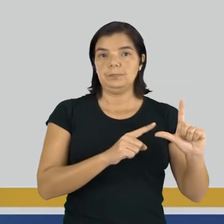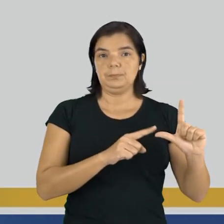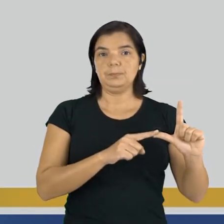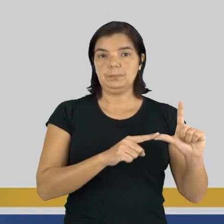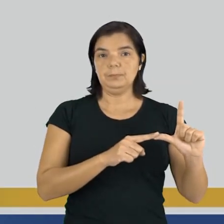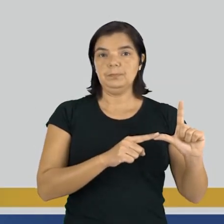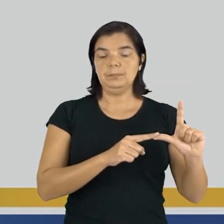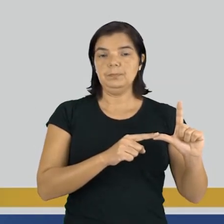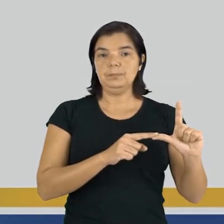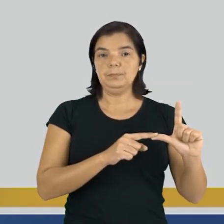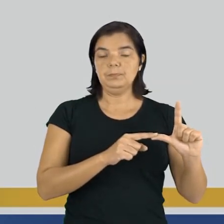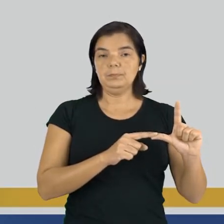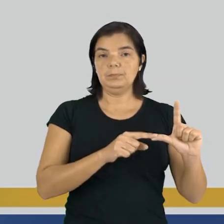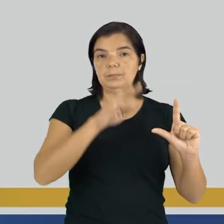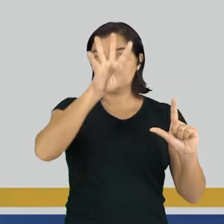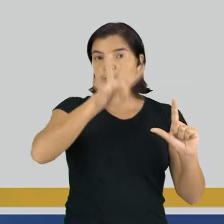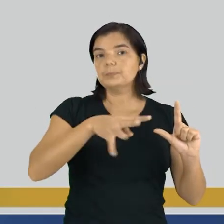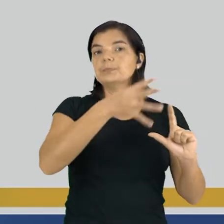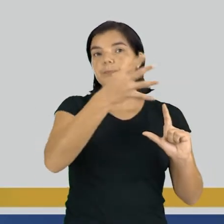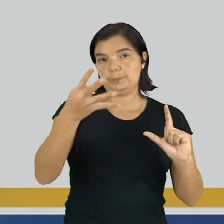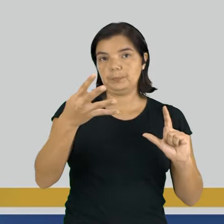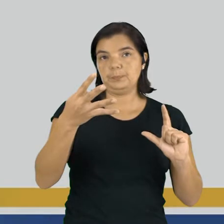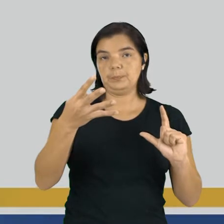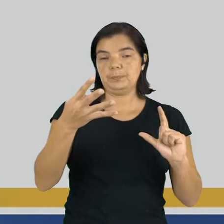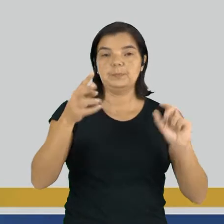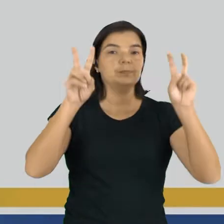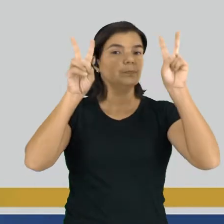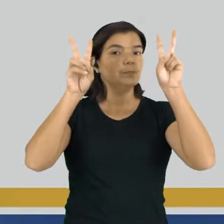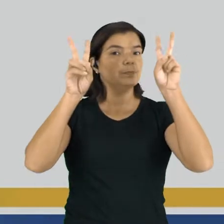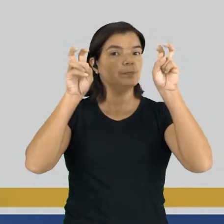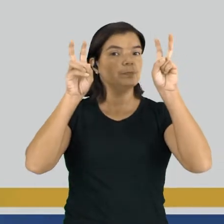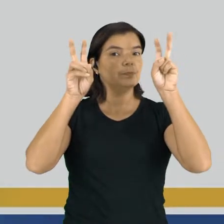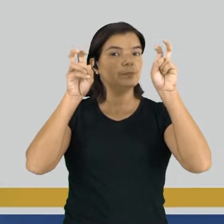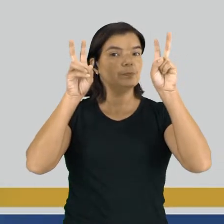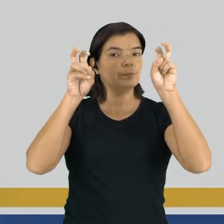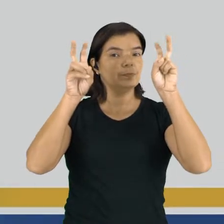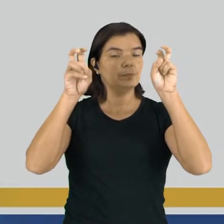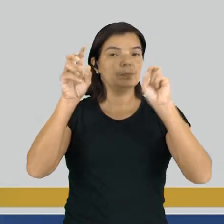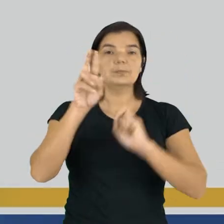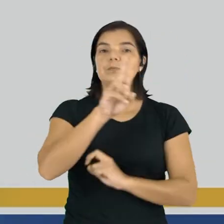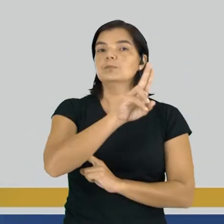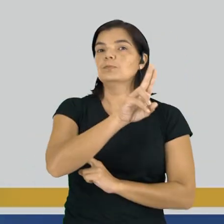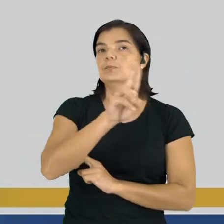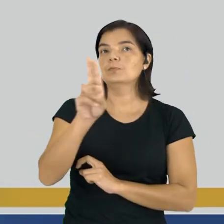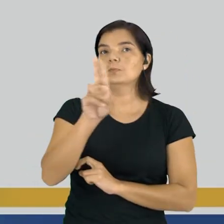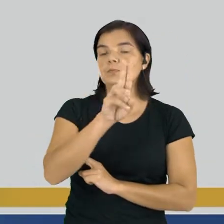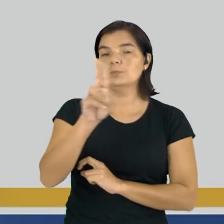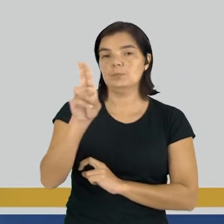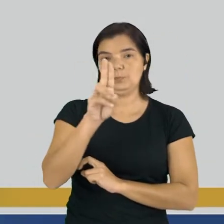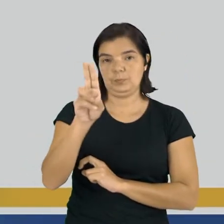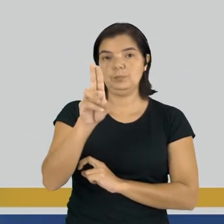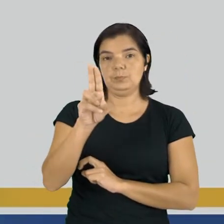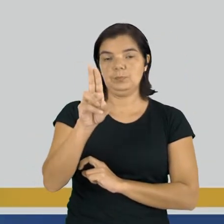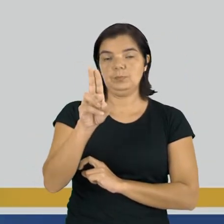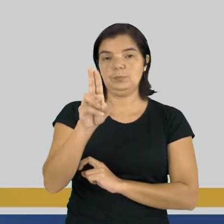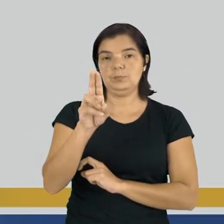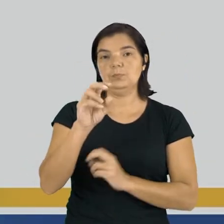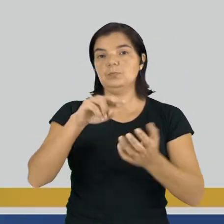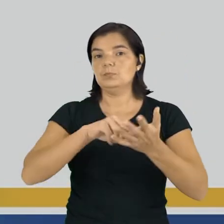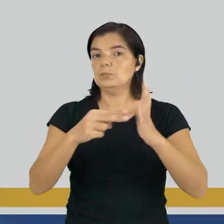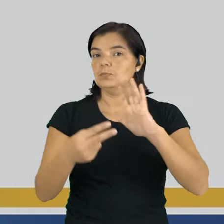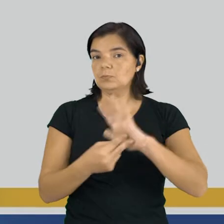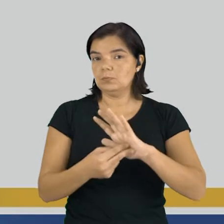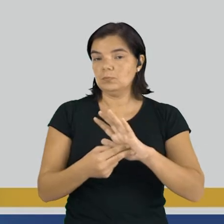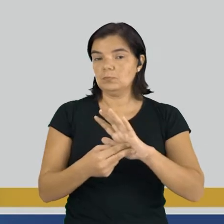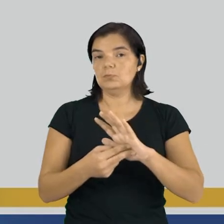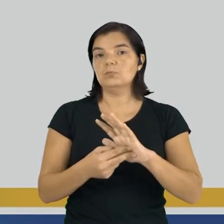a tabela e aí nós colocamos o título da tabela, que é o nome que nós vamos dar para essa tabela, ou